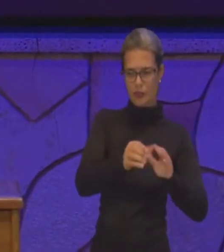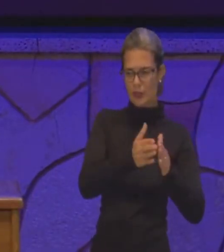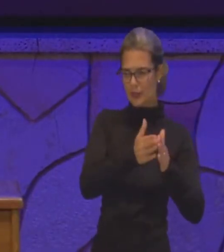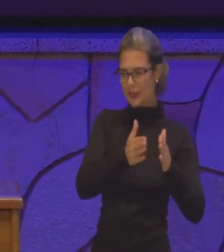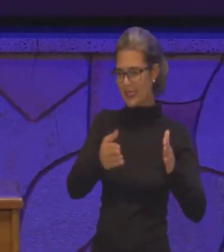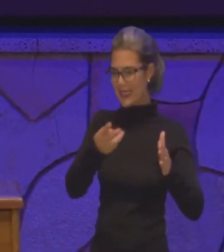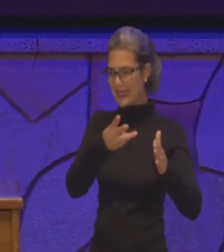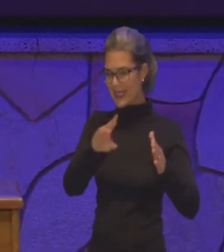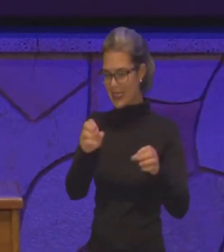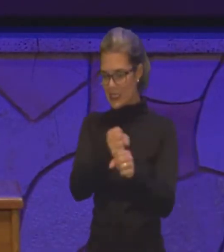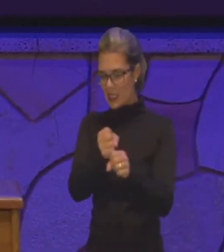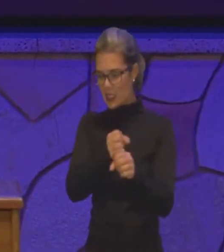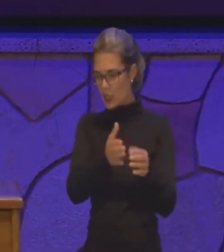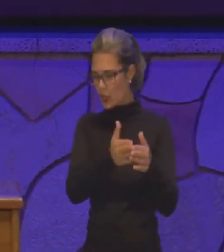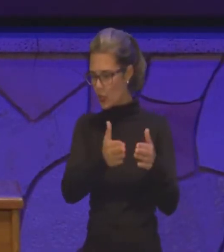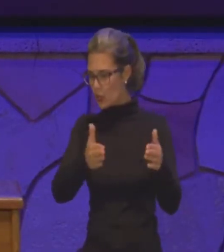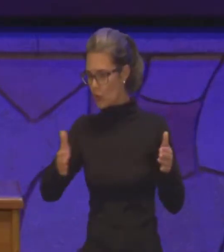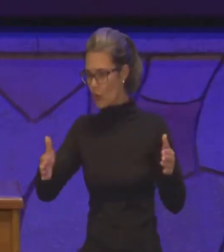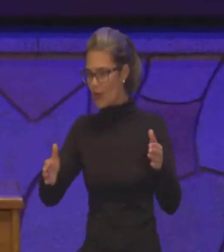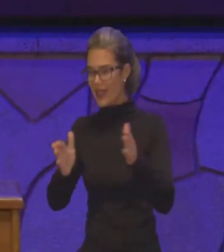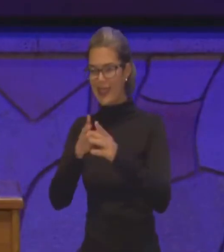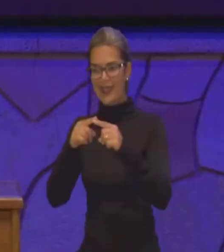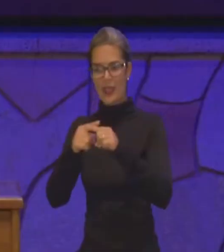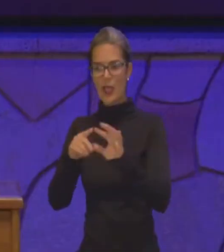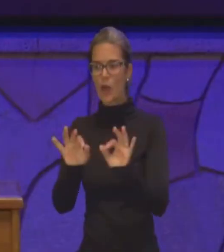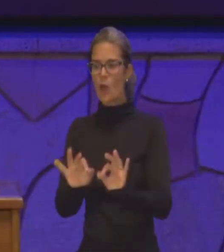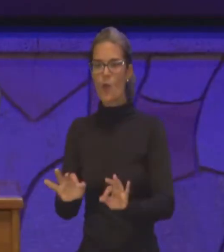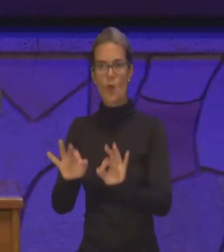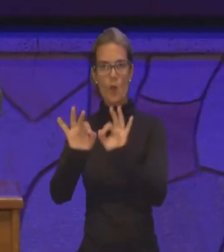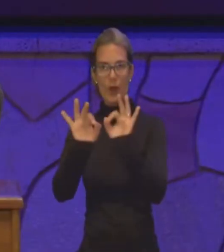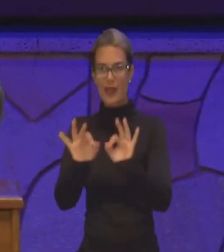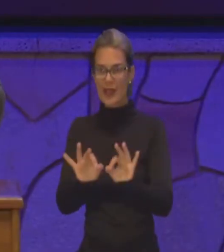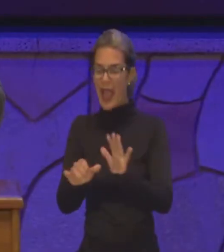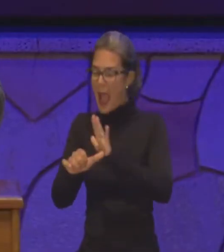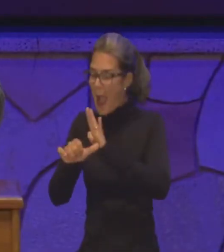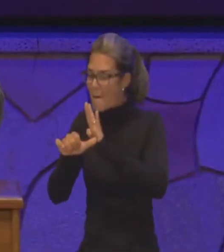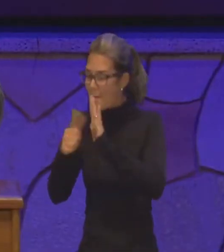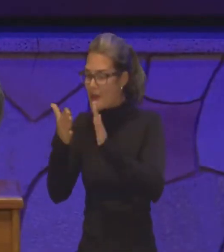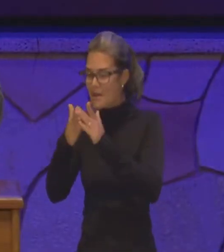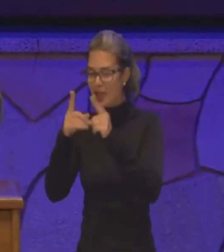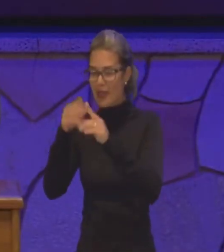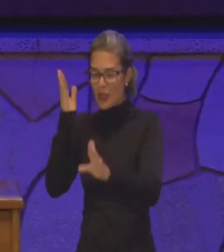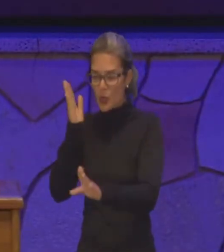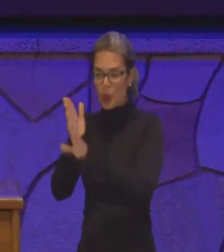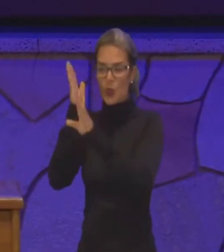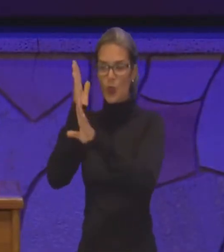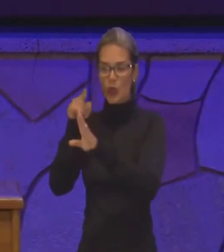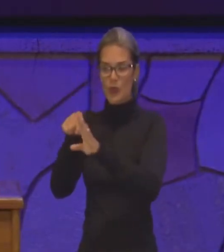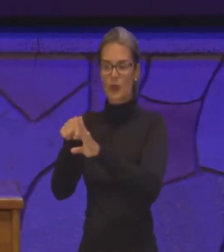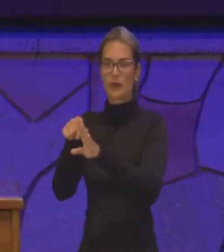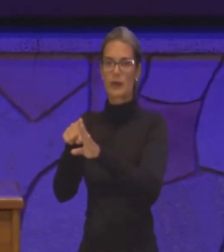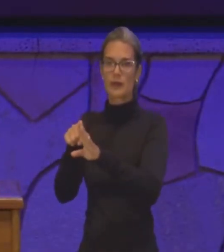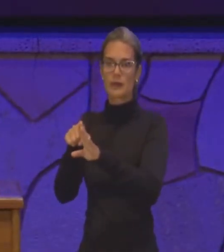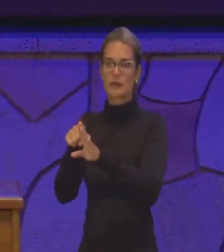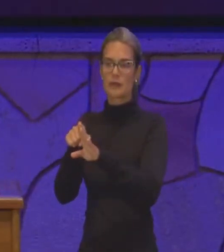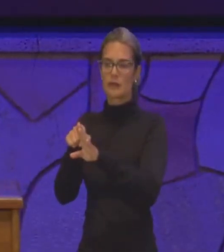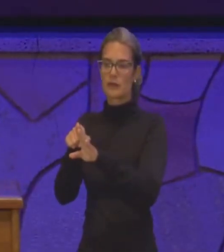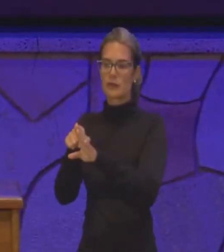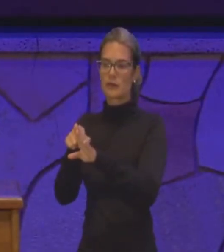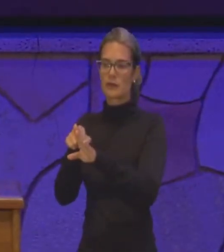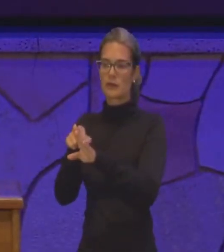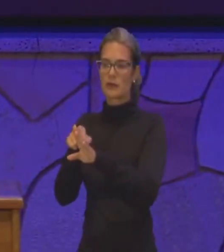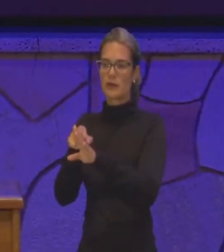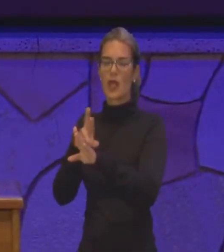Historicamente, a primeira igreja identificada na história, próximo ao rio Eufrates, não era um